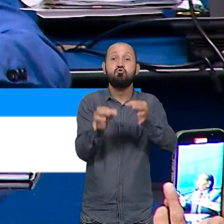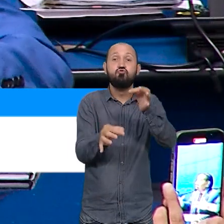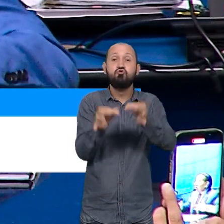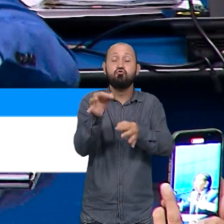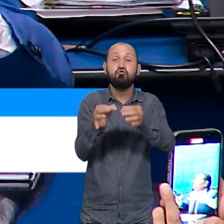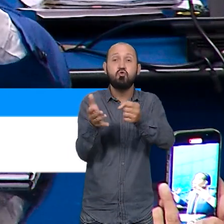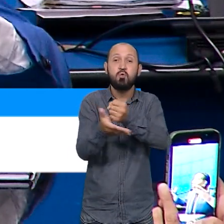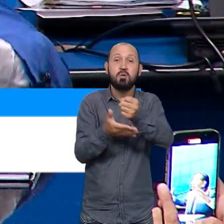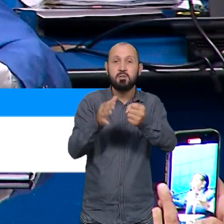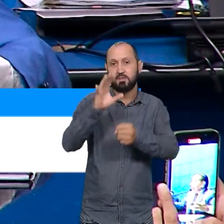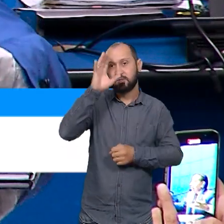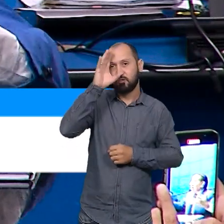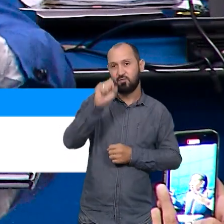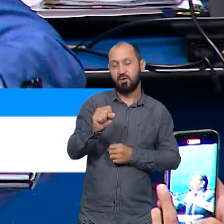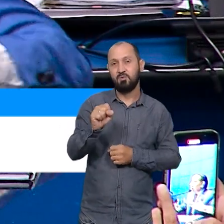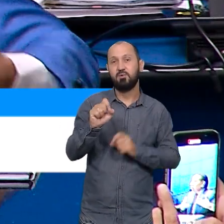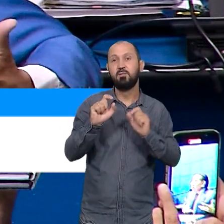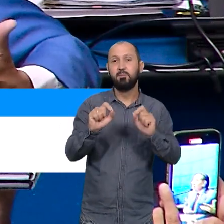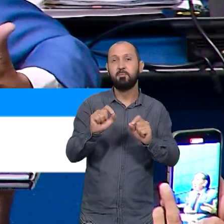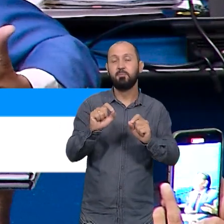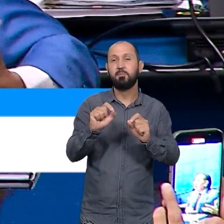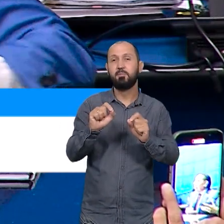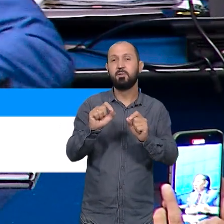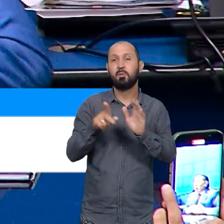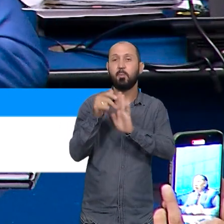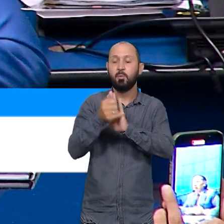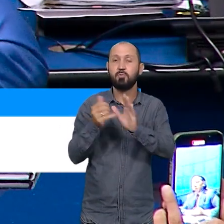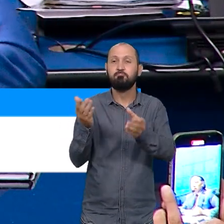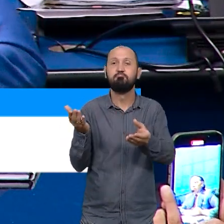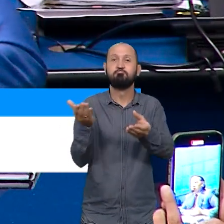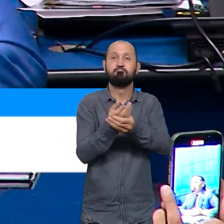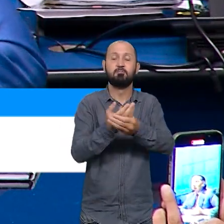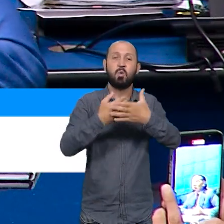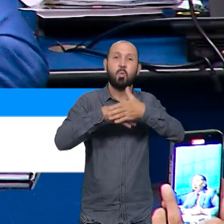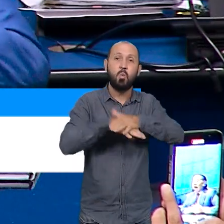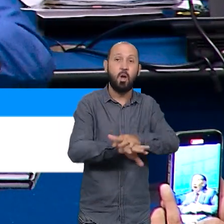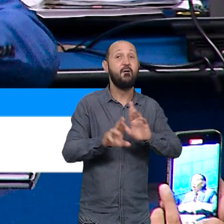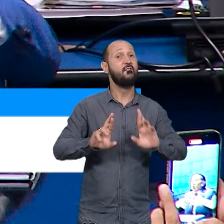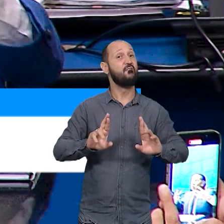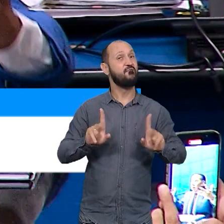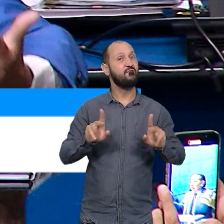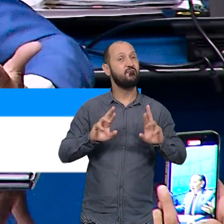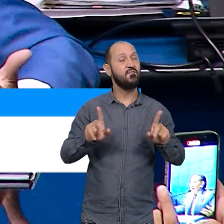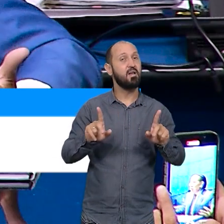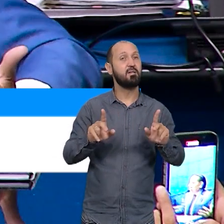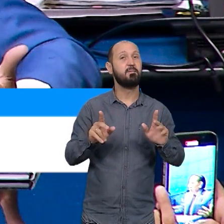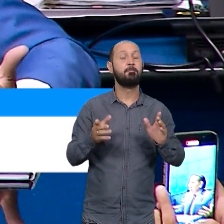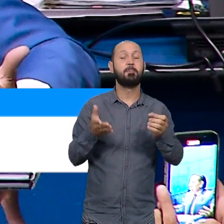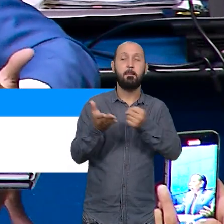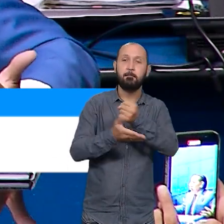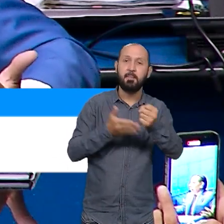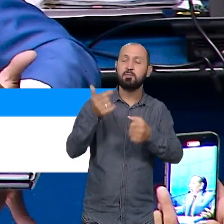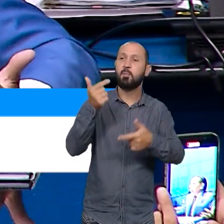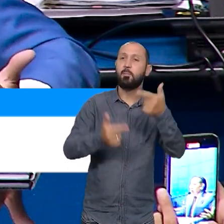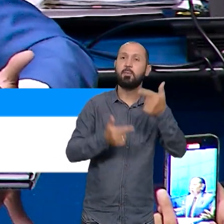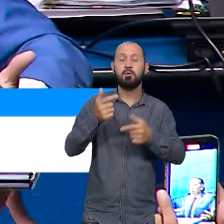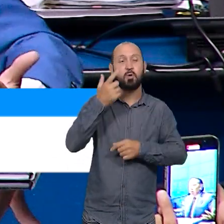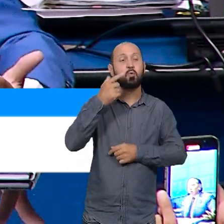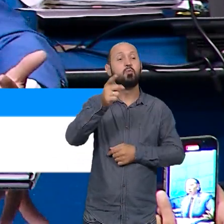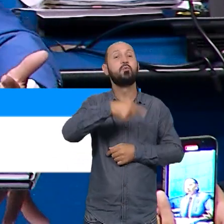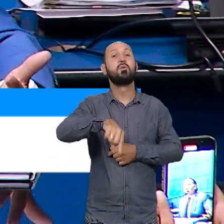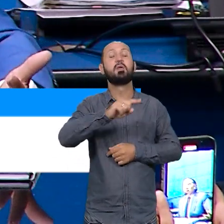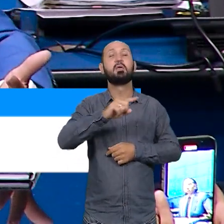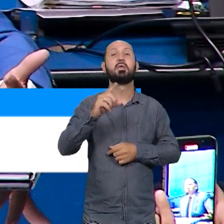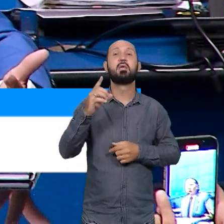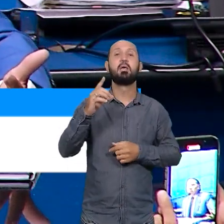fundamento jurídico que decidiu pelo arquivamento do projeto. Ao contrário do fundamento político, que eu